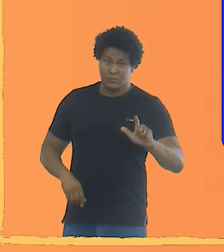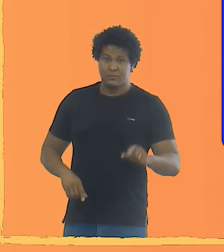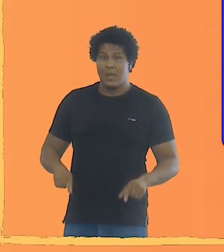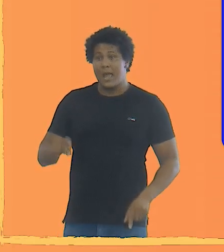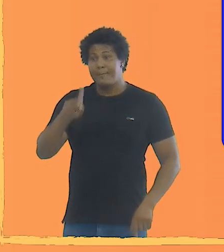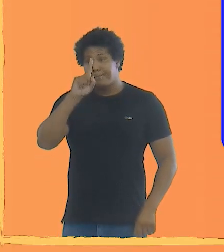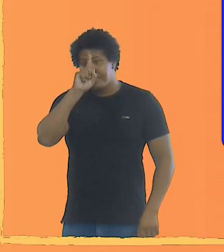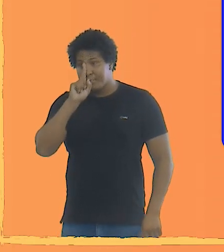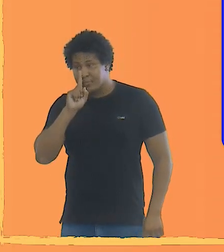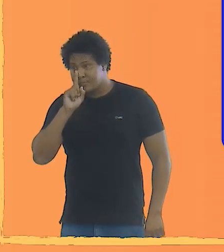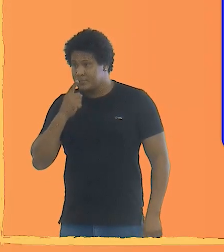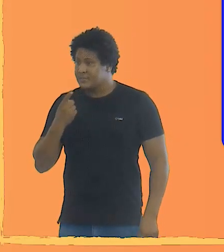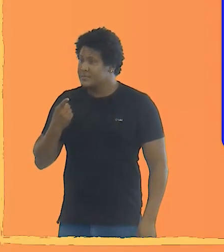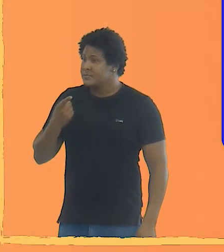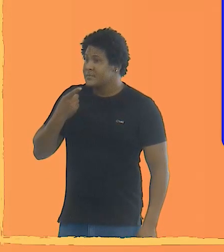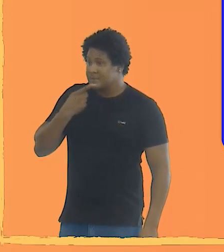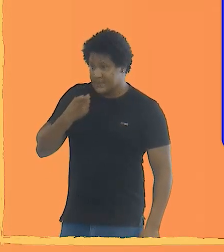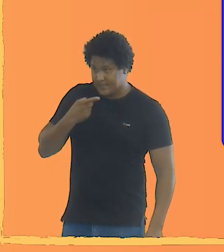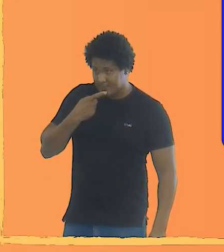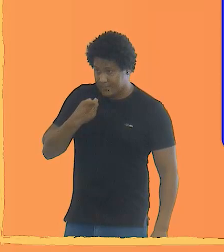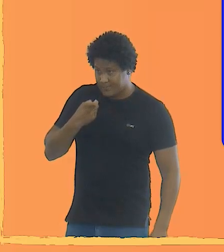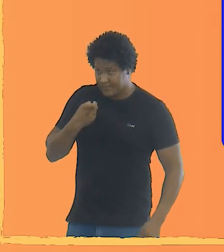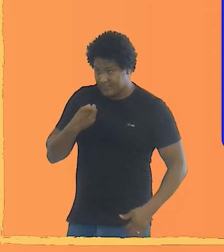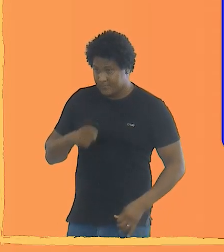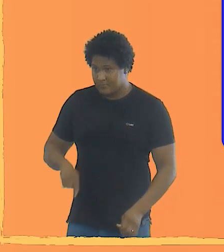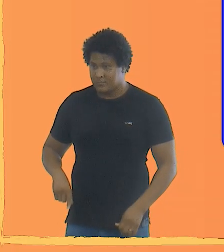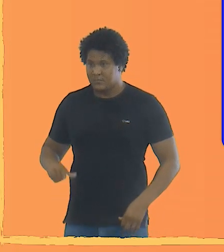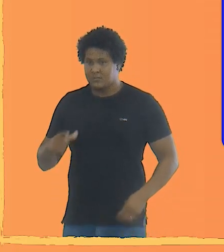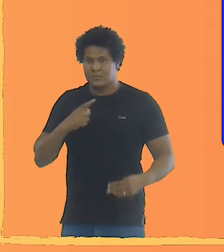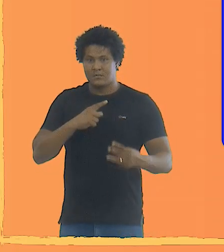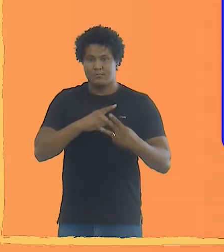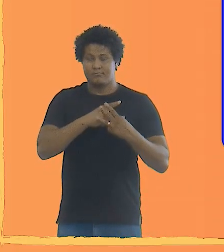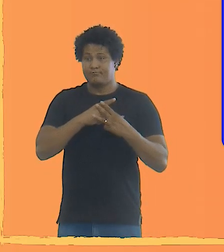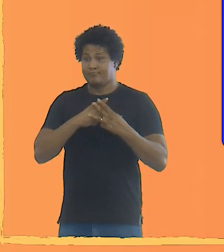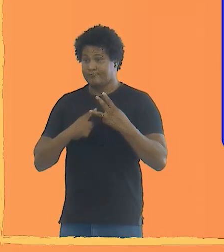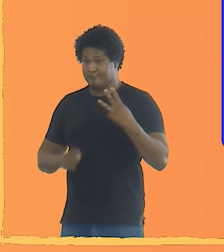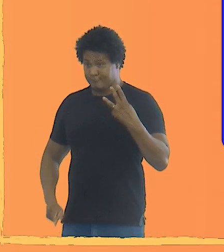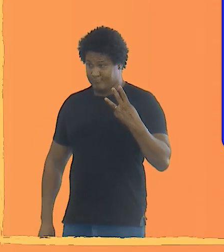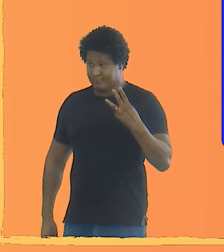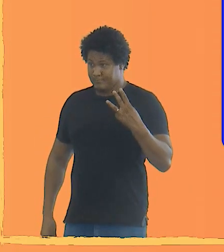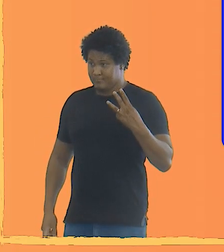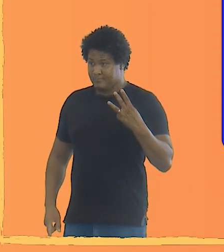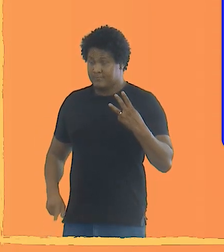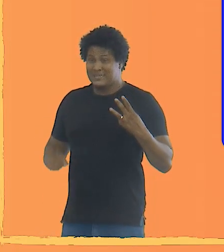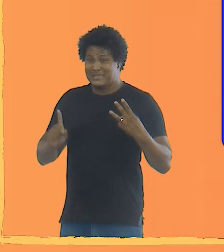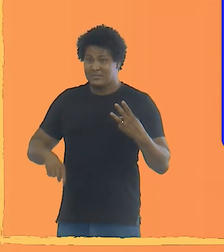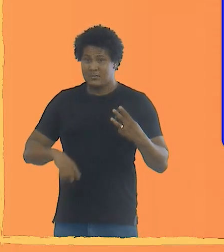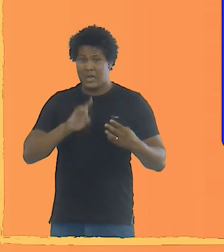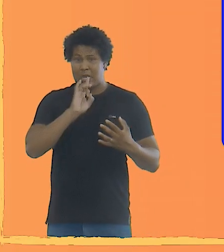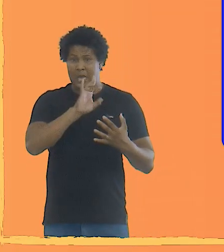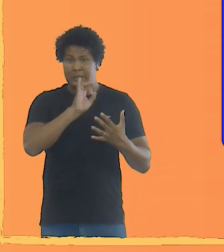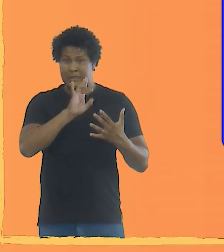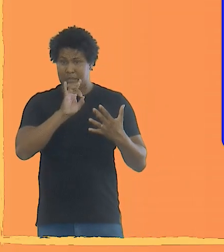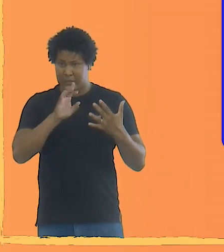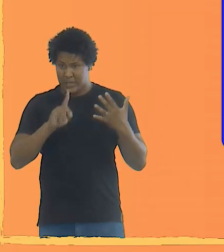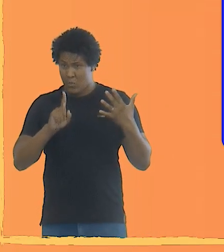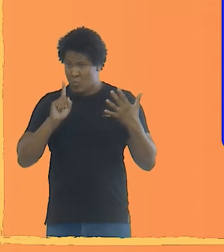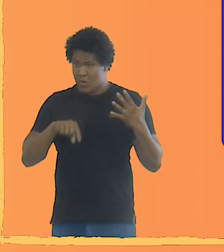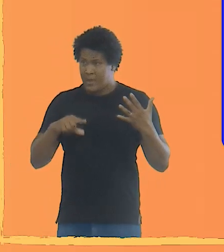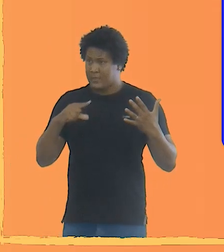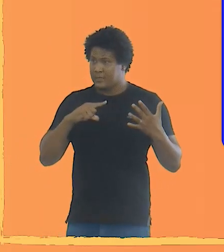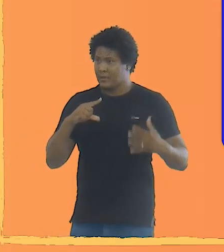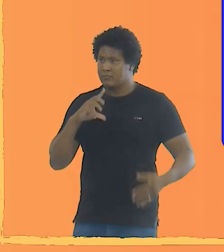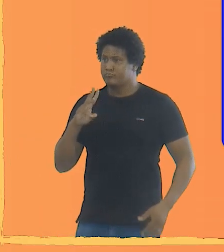e o vermelho, né? Então, cores primárias são 3. Só que cada uma dessas cores tem 3 tonalidades. É